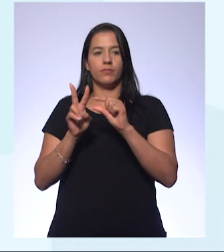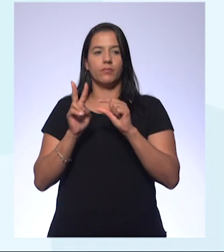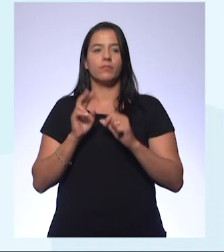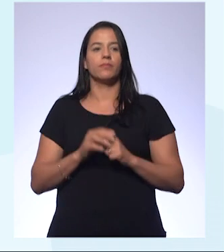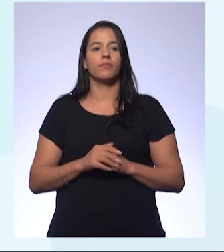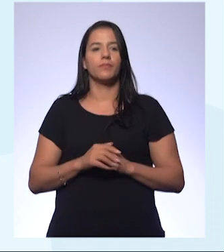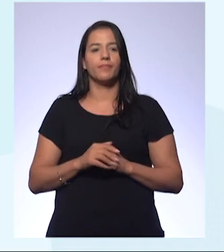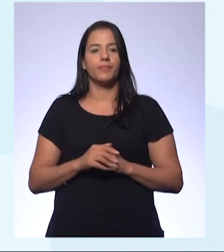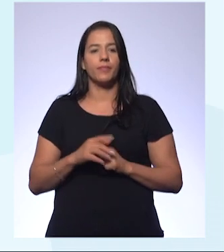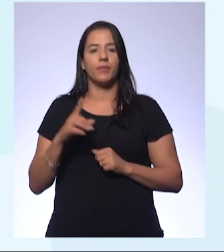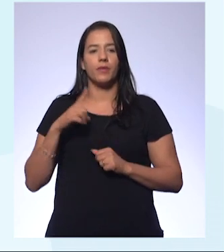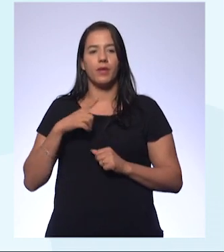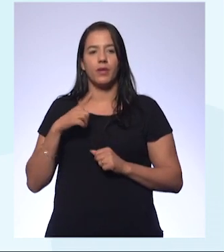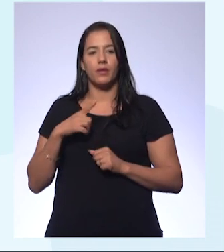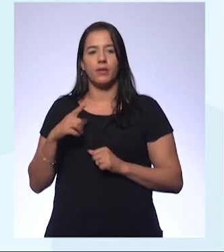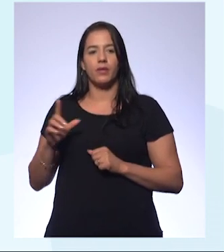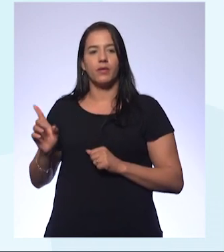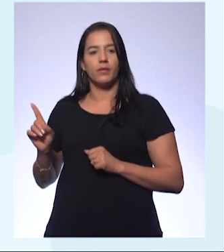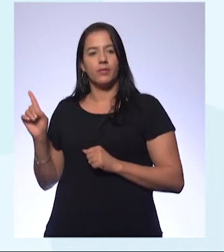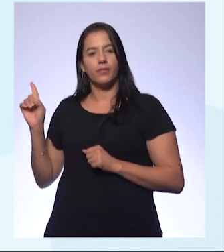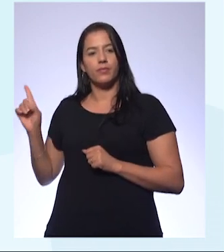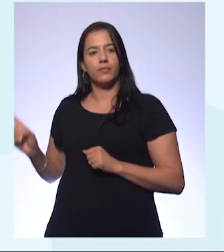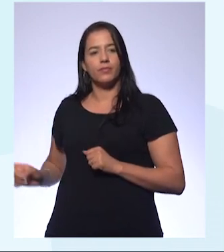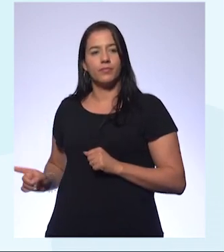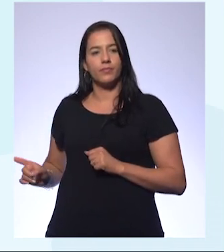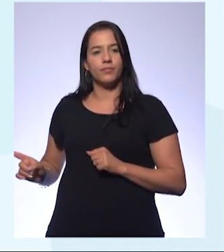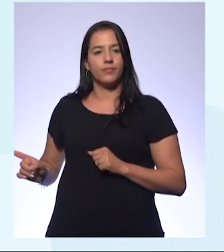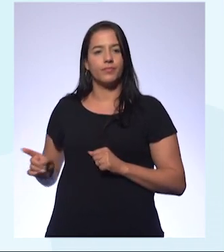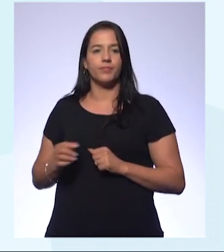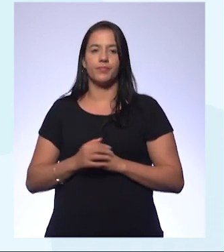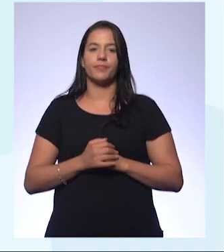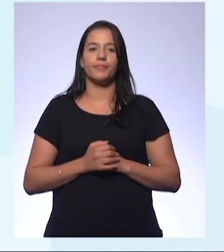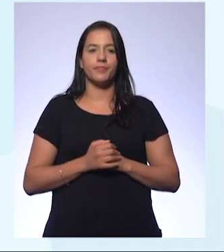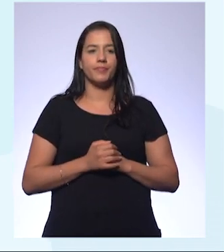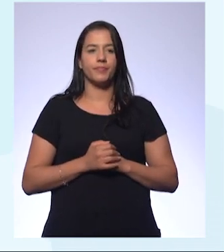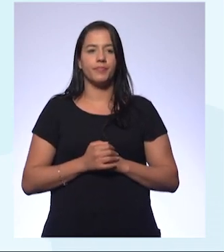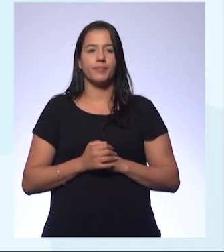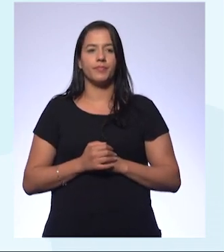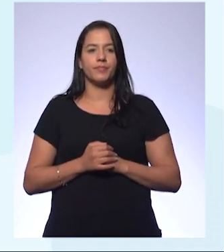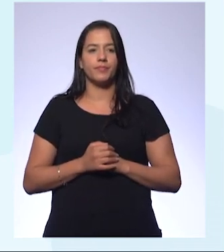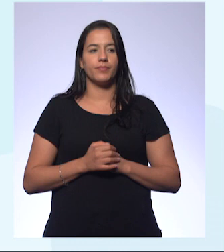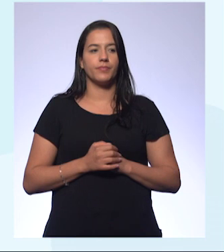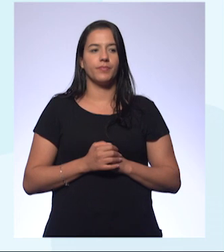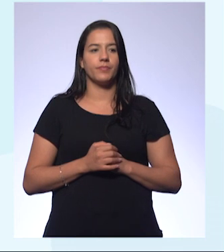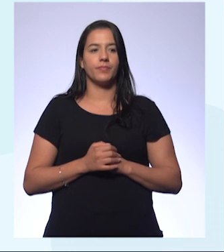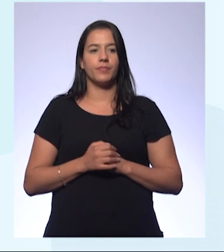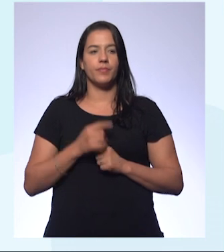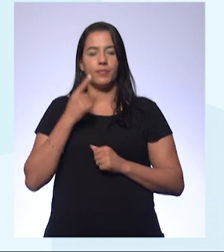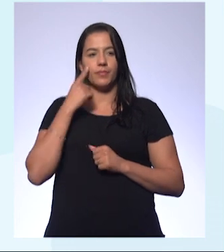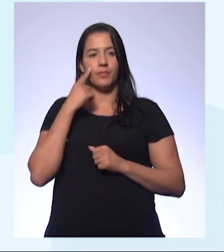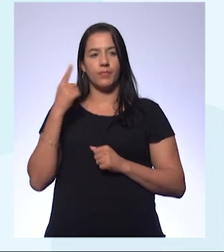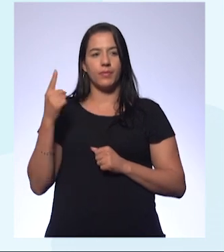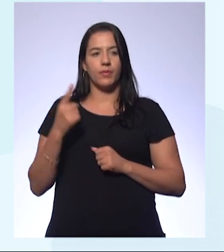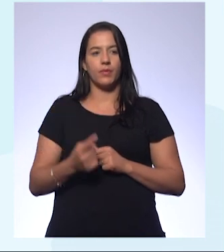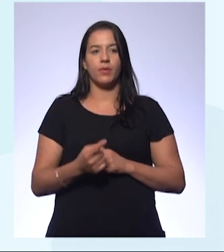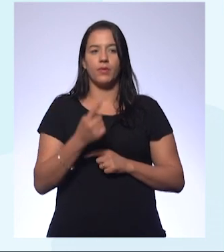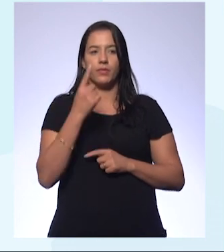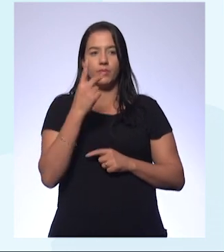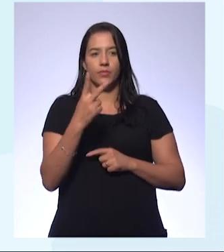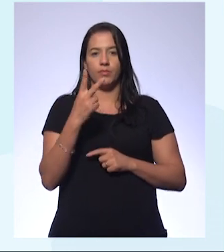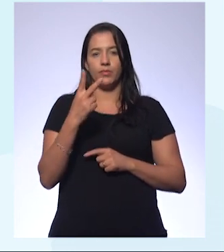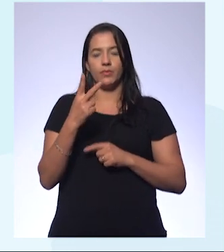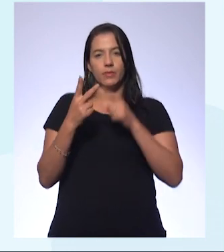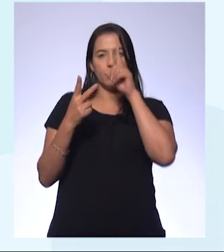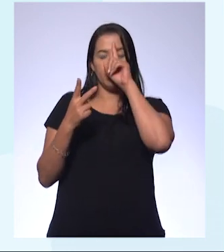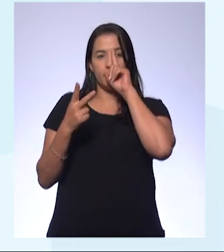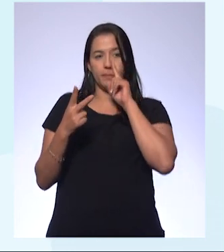um homozigoto dominante e um heterozigoto. Agora, a gente já pode falar isso. Se eu pegar dois indivíduos